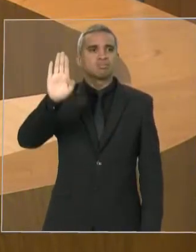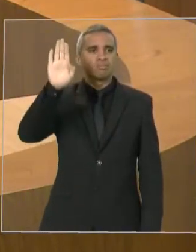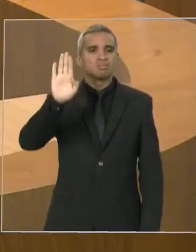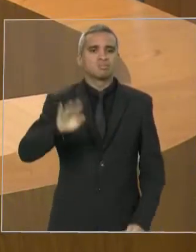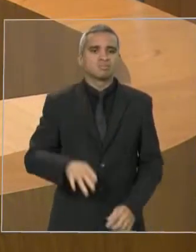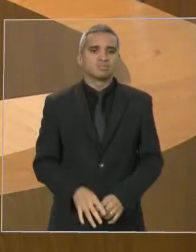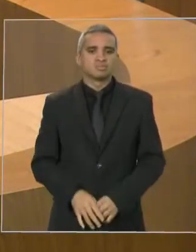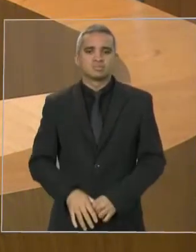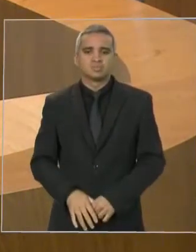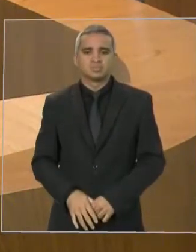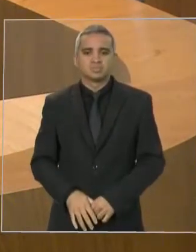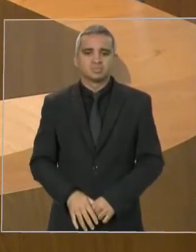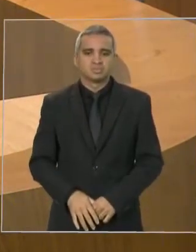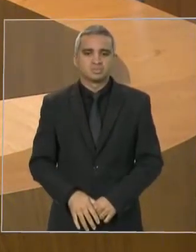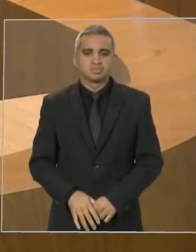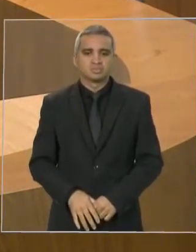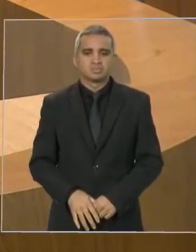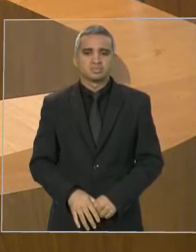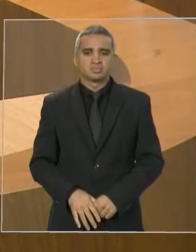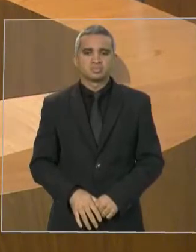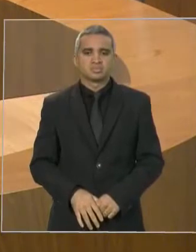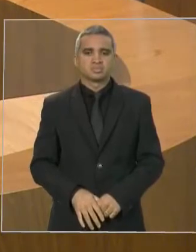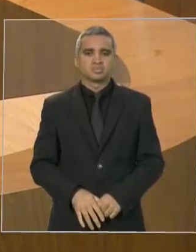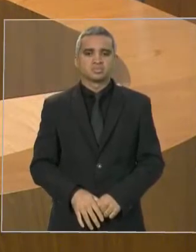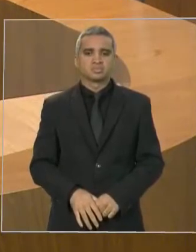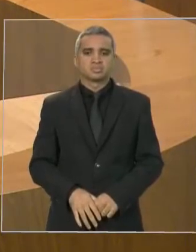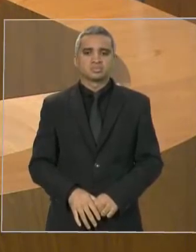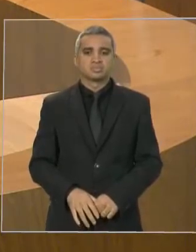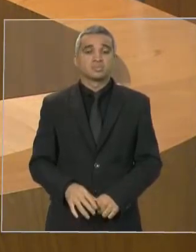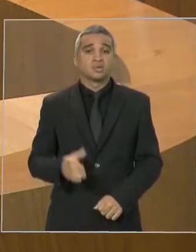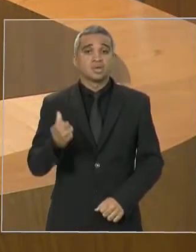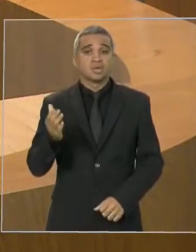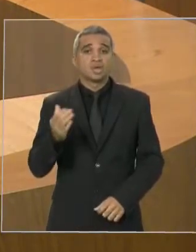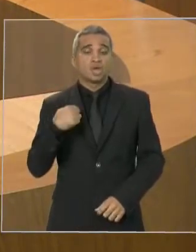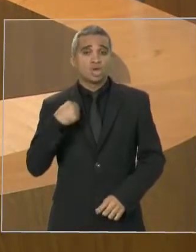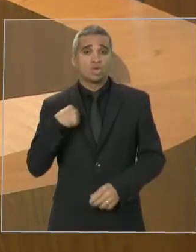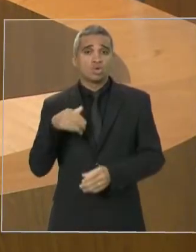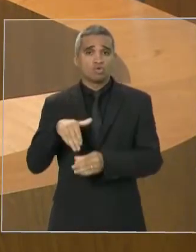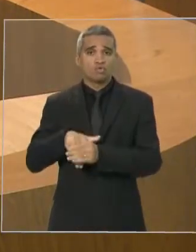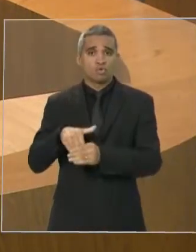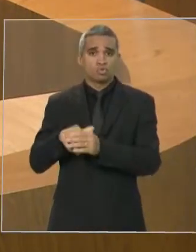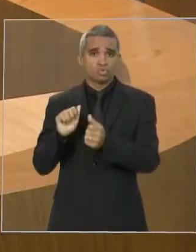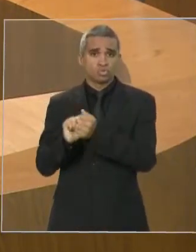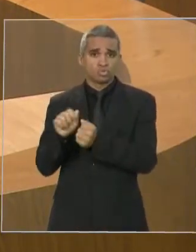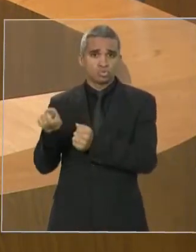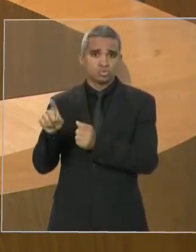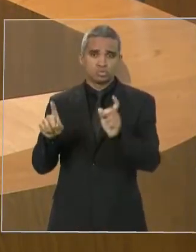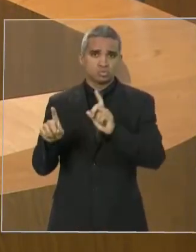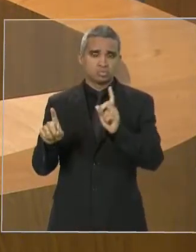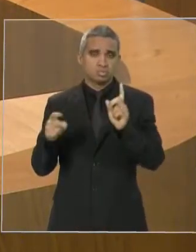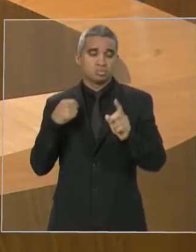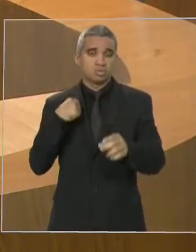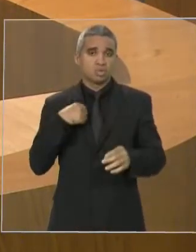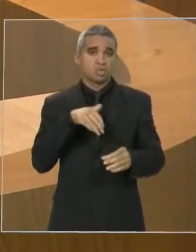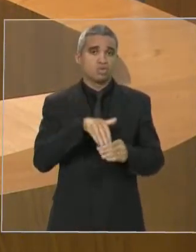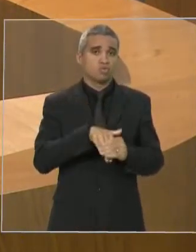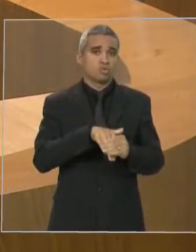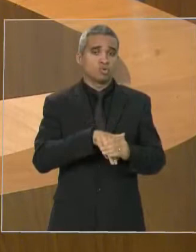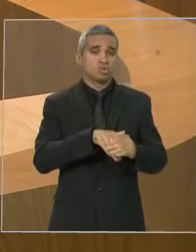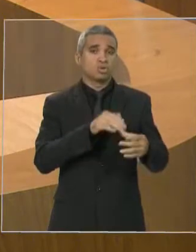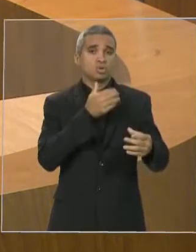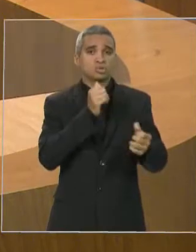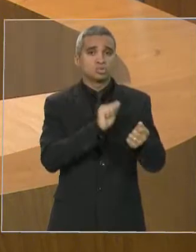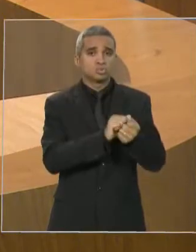quando se lançou candidato, apesar de não ter votado com ele, ter votado com o candidato do nosso